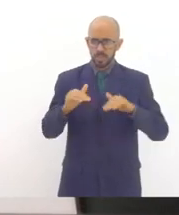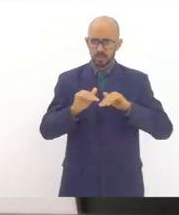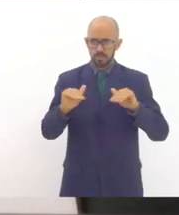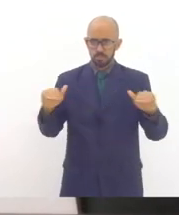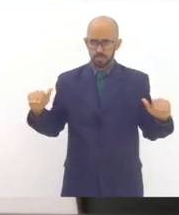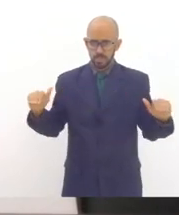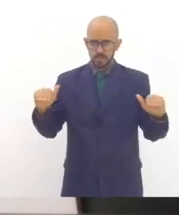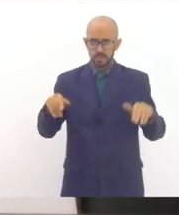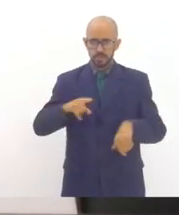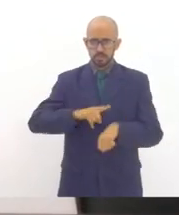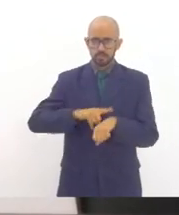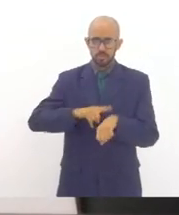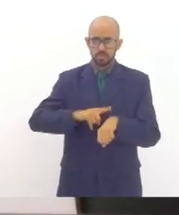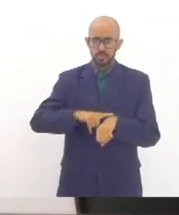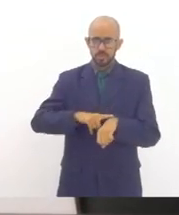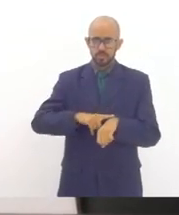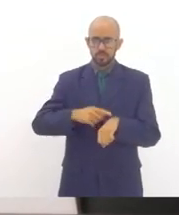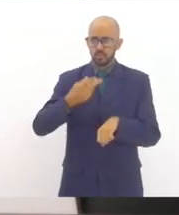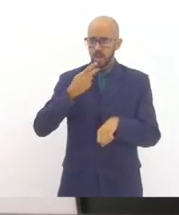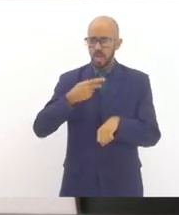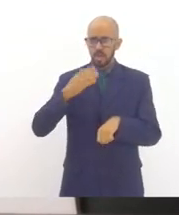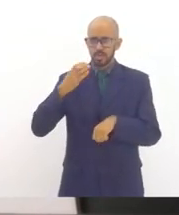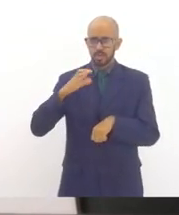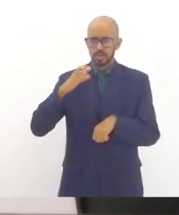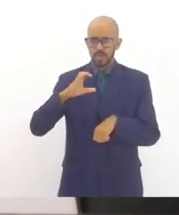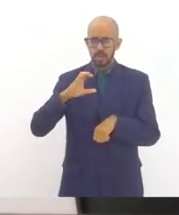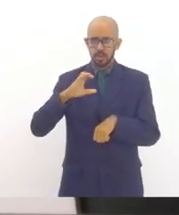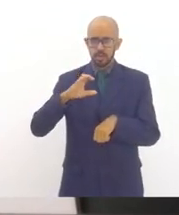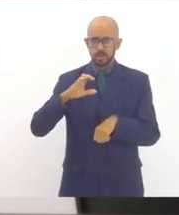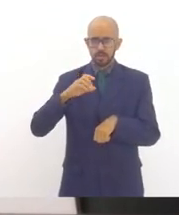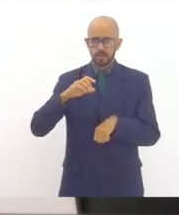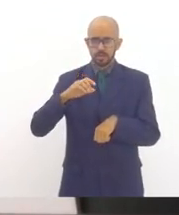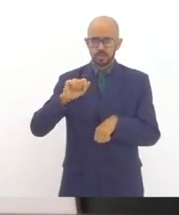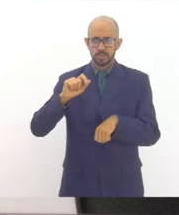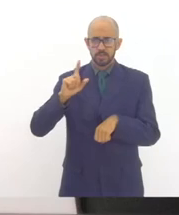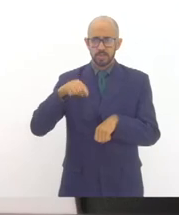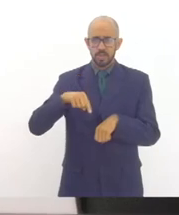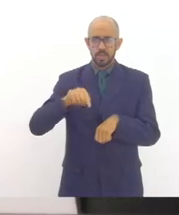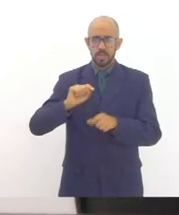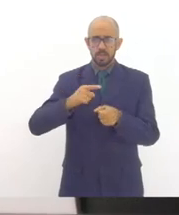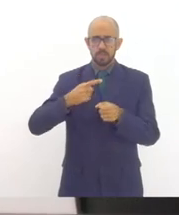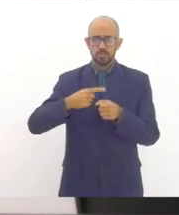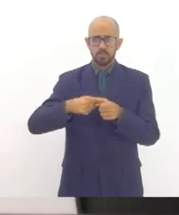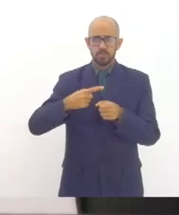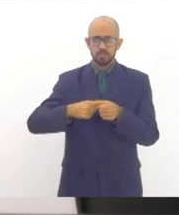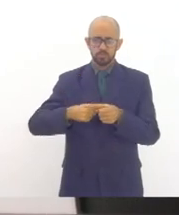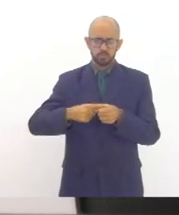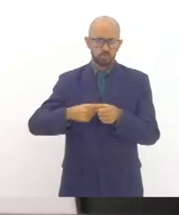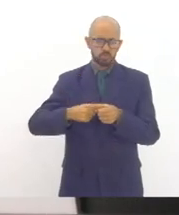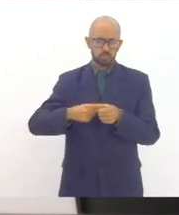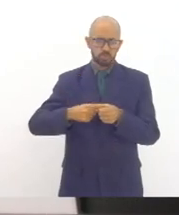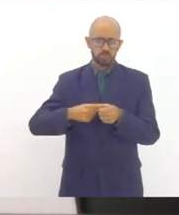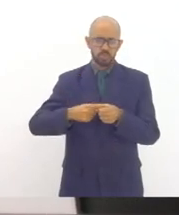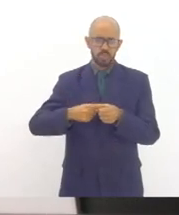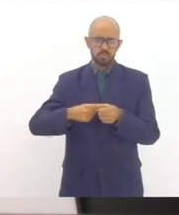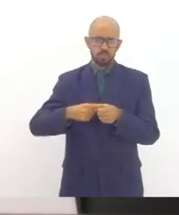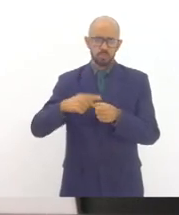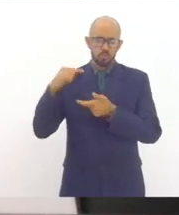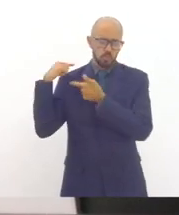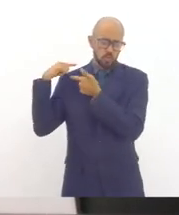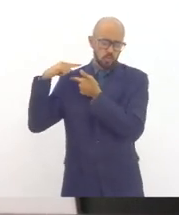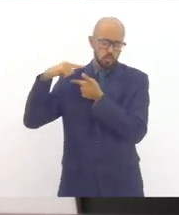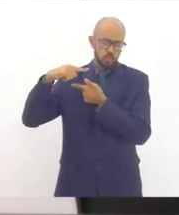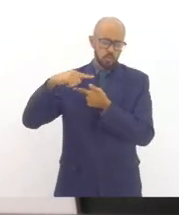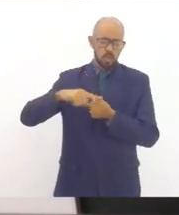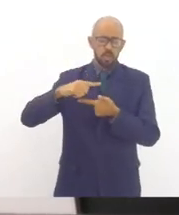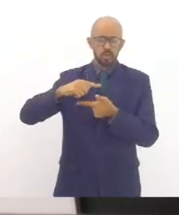desse momento e colocar que Niterói, assim, entendo como um município ainda muito vanguardista em relação